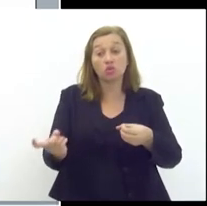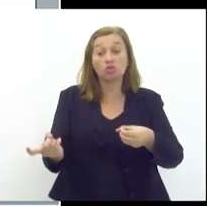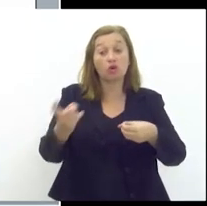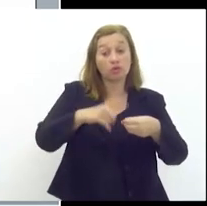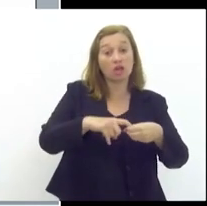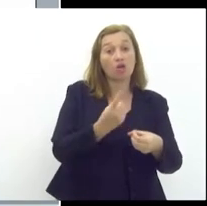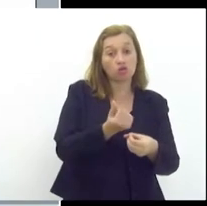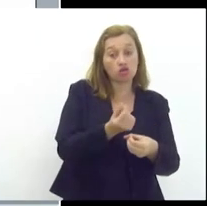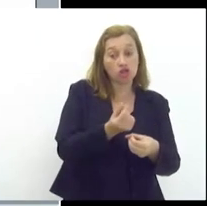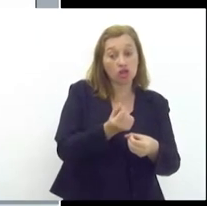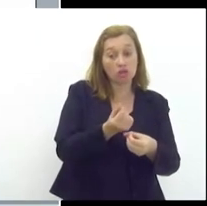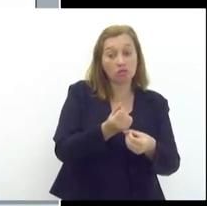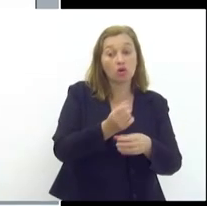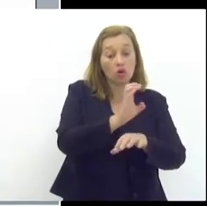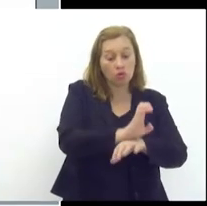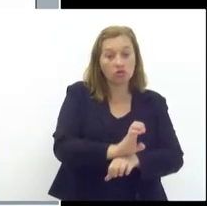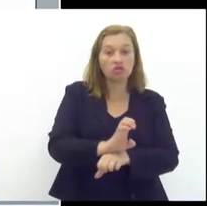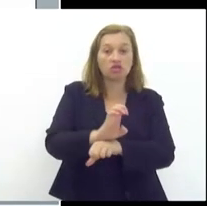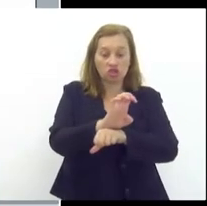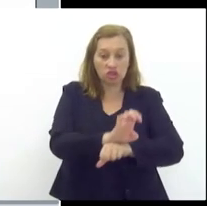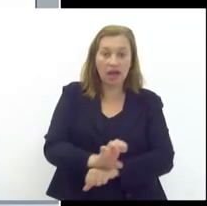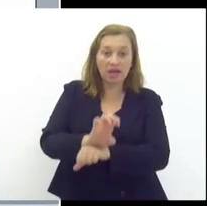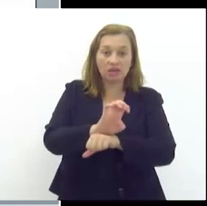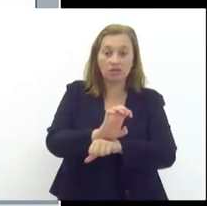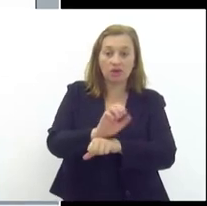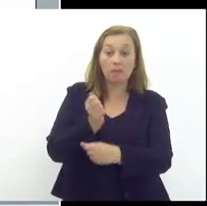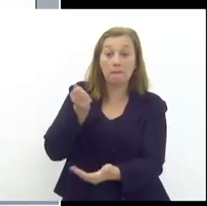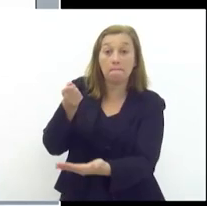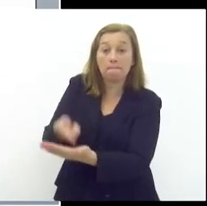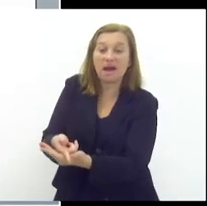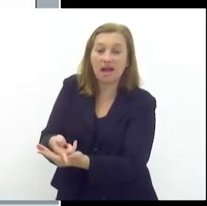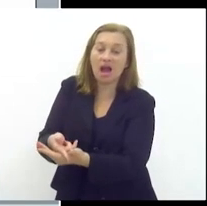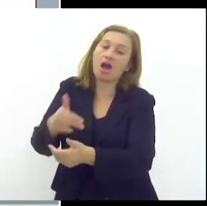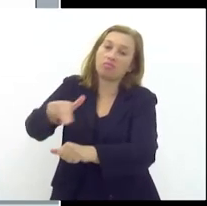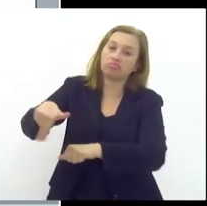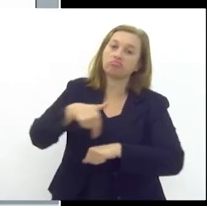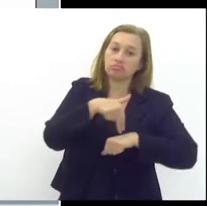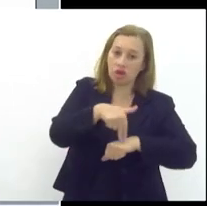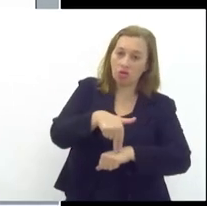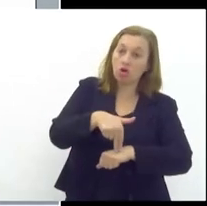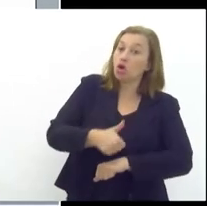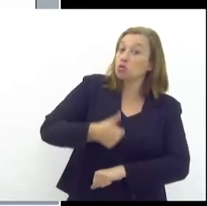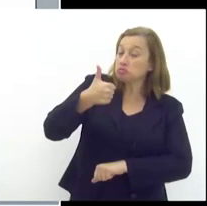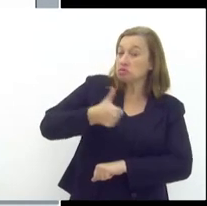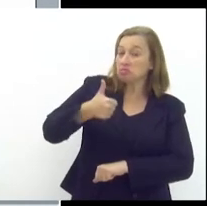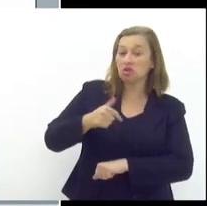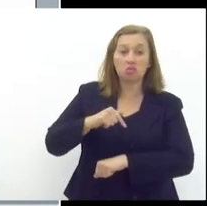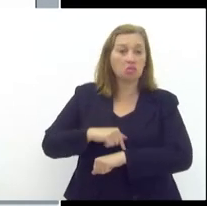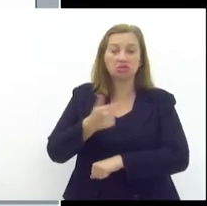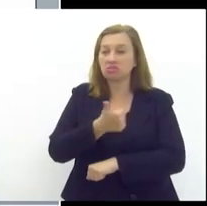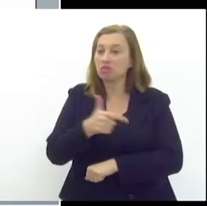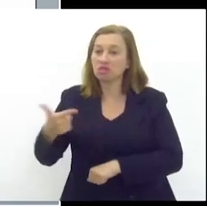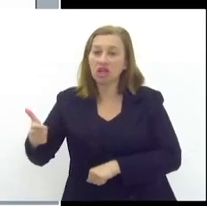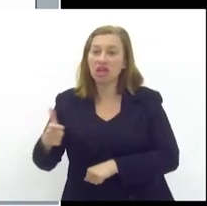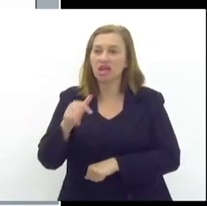repor a união até porque no primeiro momento não há o ibs então a união